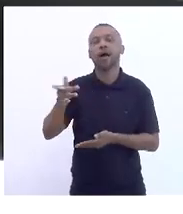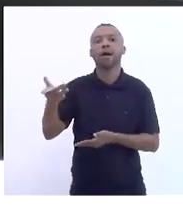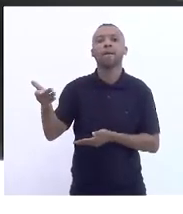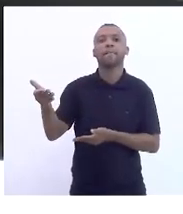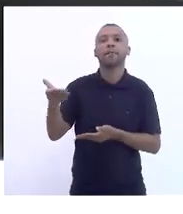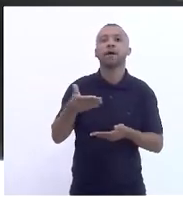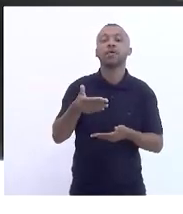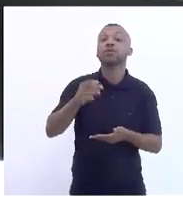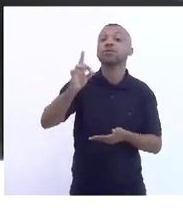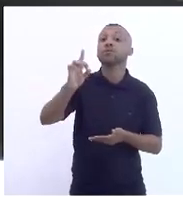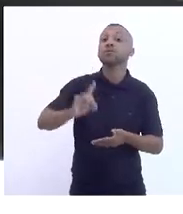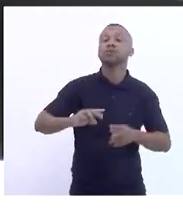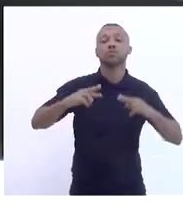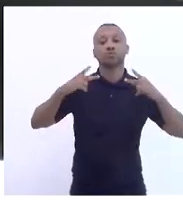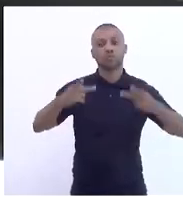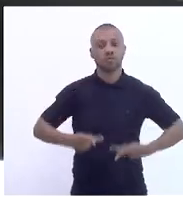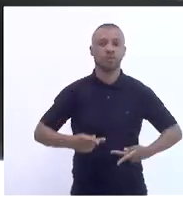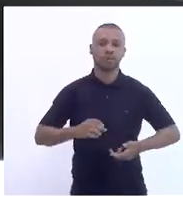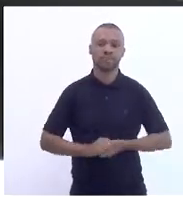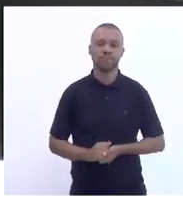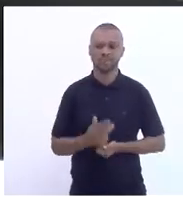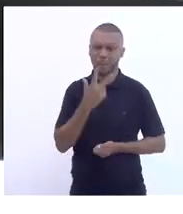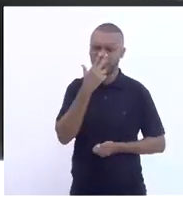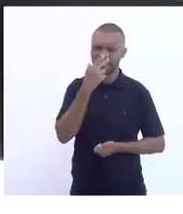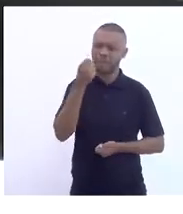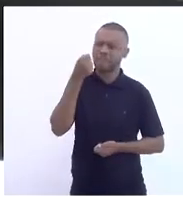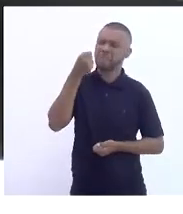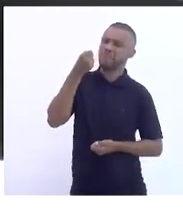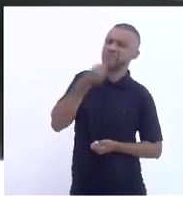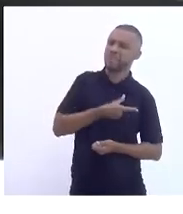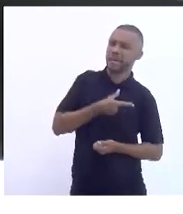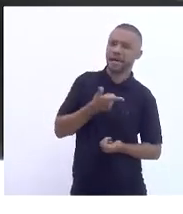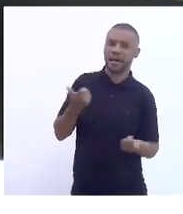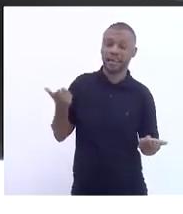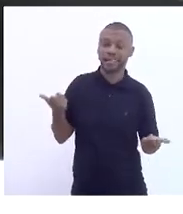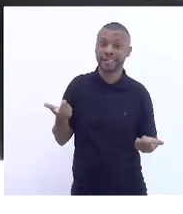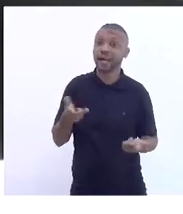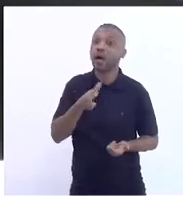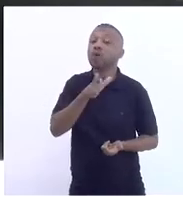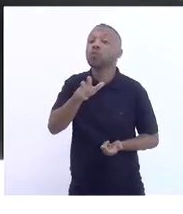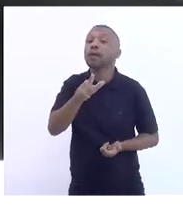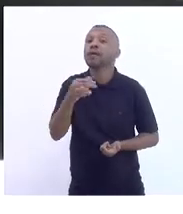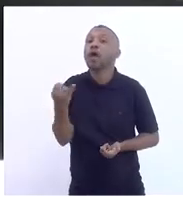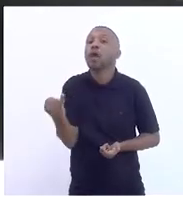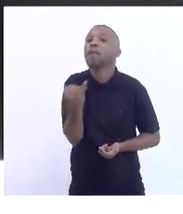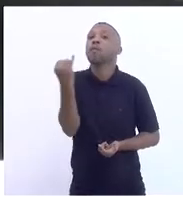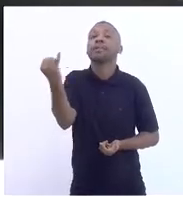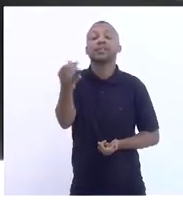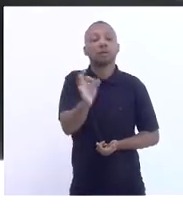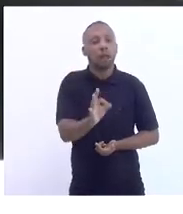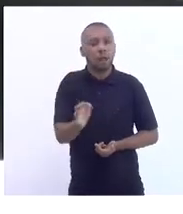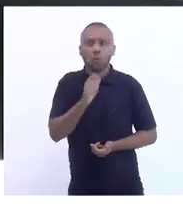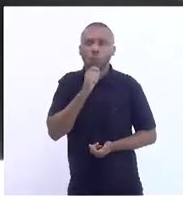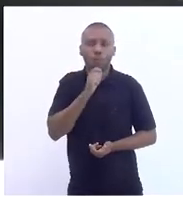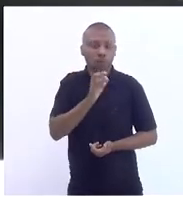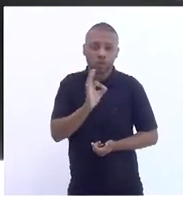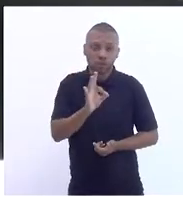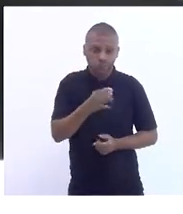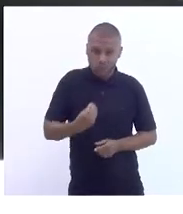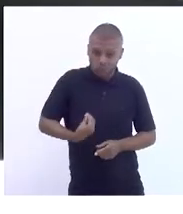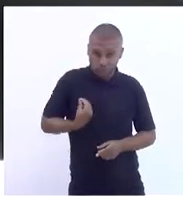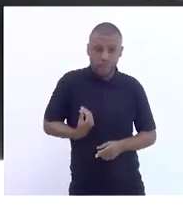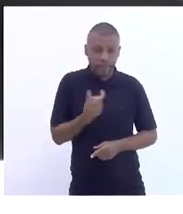humanos e parece até que é uma piada com a gente não que não seja importante viu Alessandra só